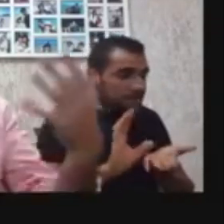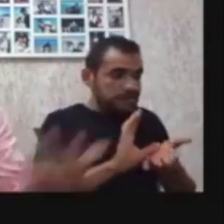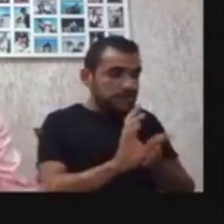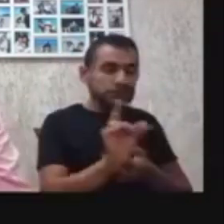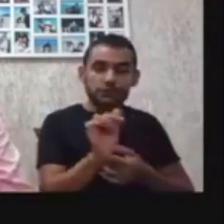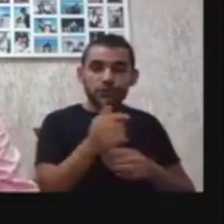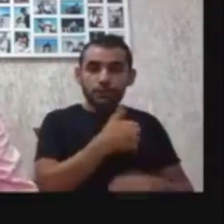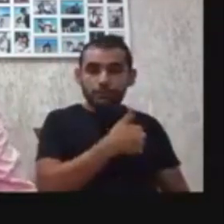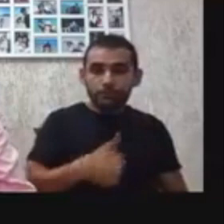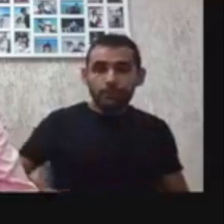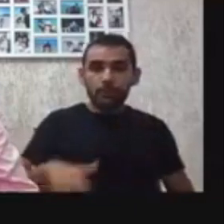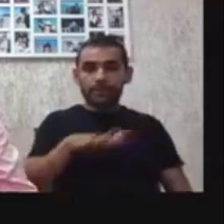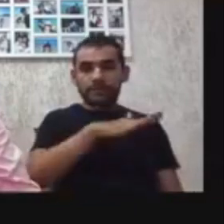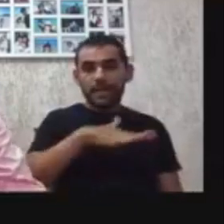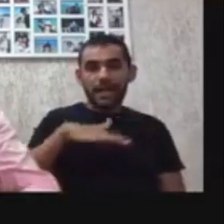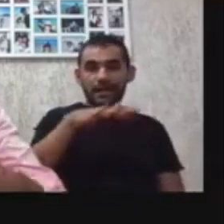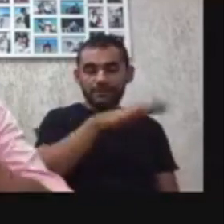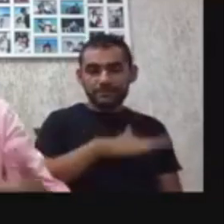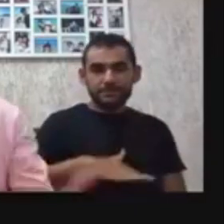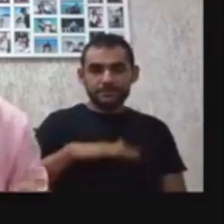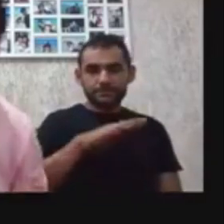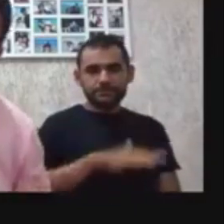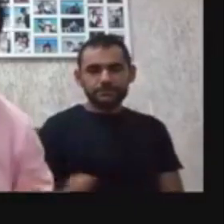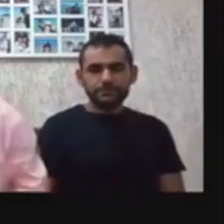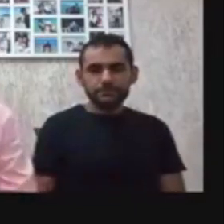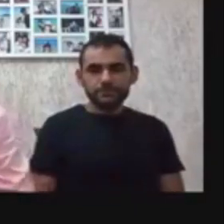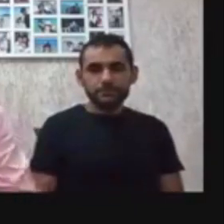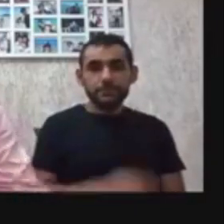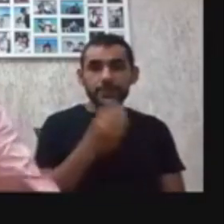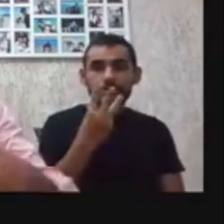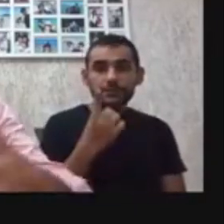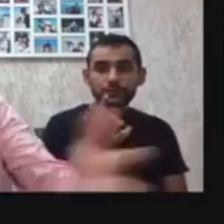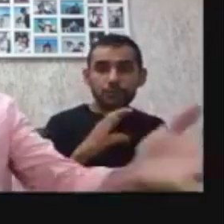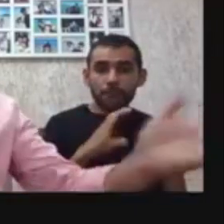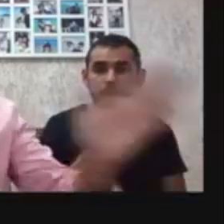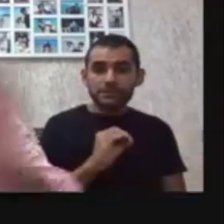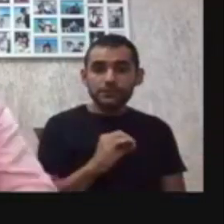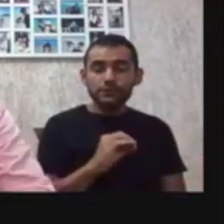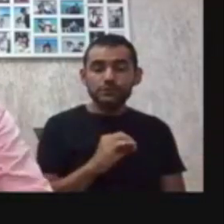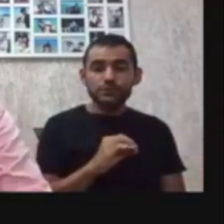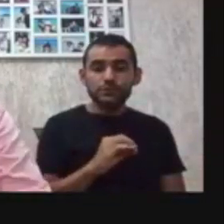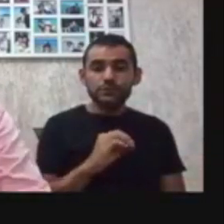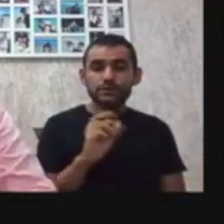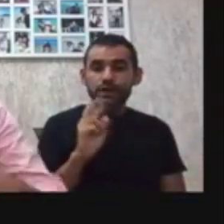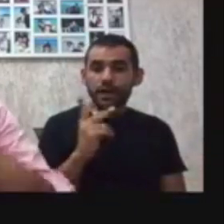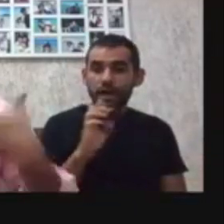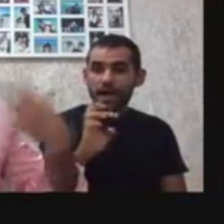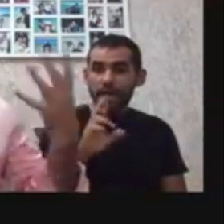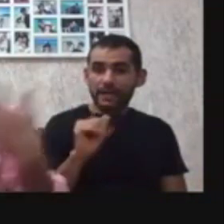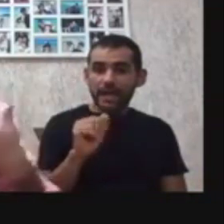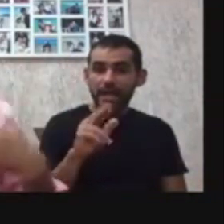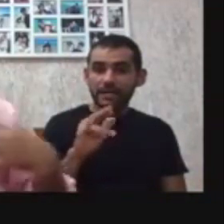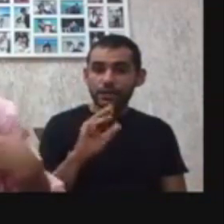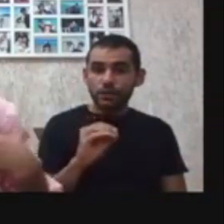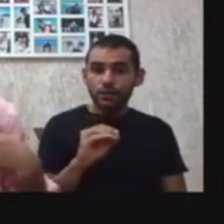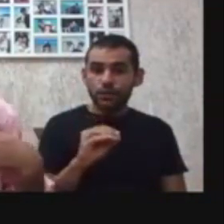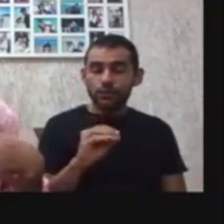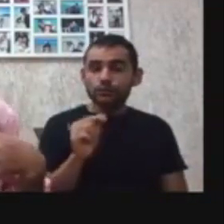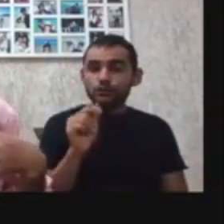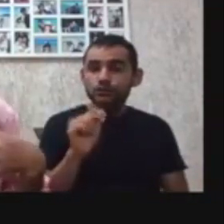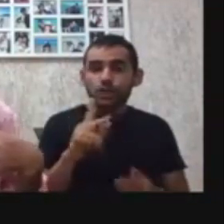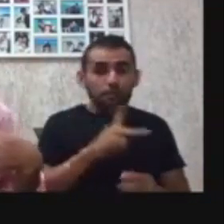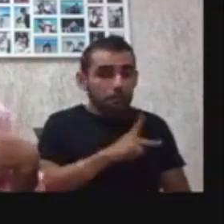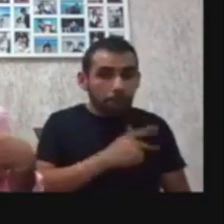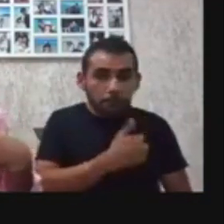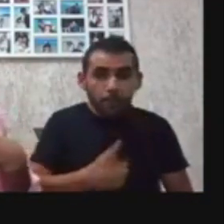públicos nessas áreas, né, que estão onerando. Essa 31 de março lá tá, é o erário. Né? Que cuidado que tem com o erário público, é o